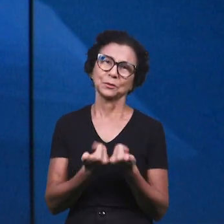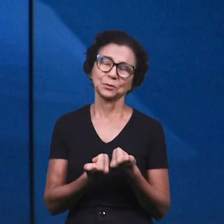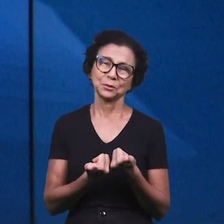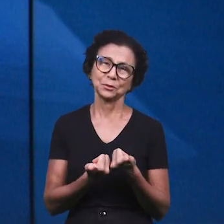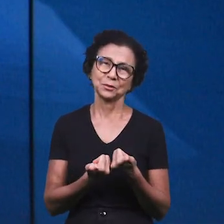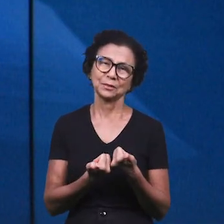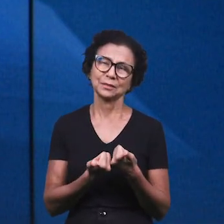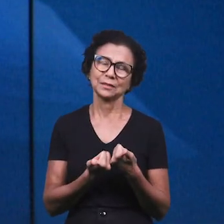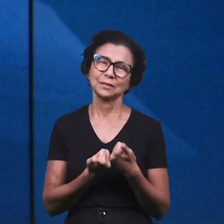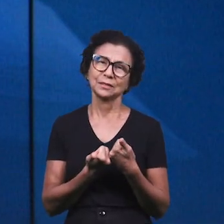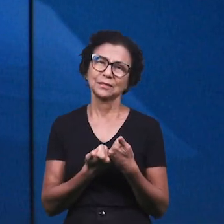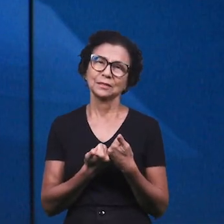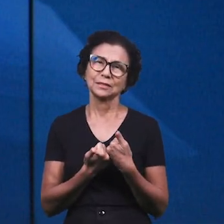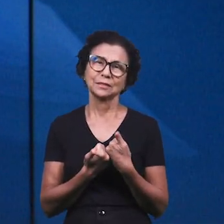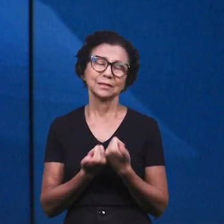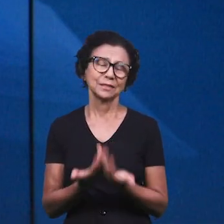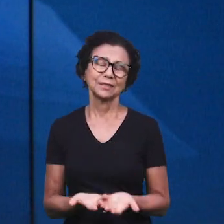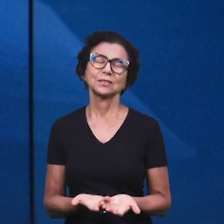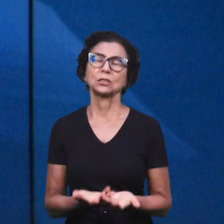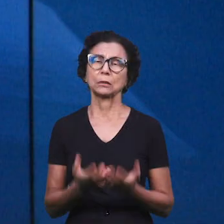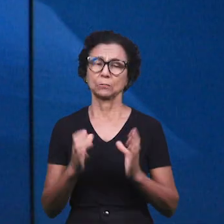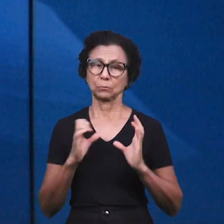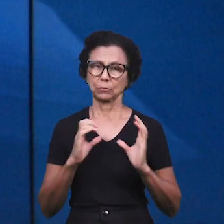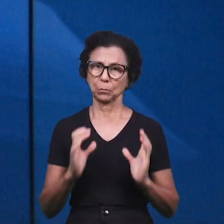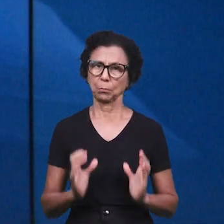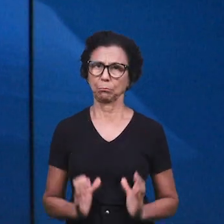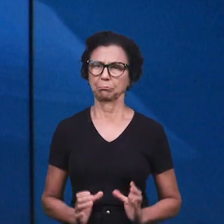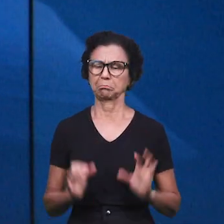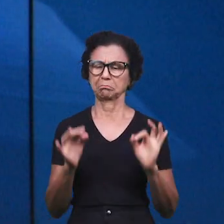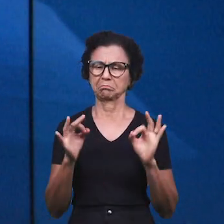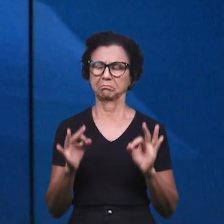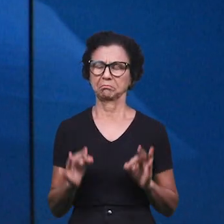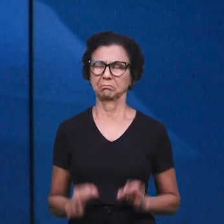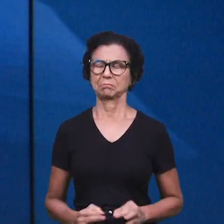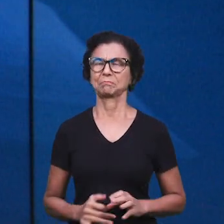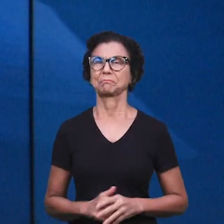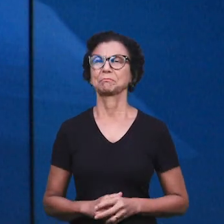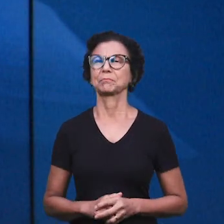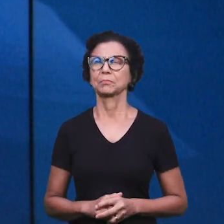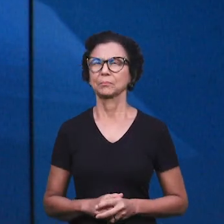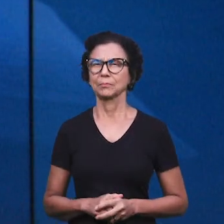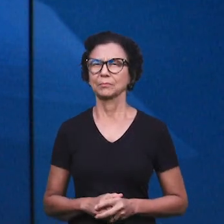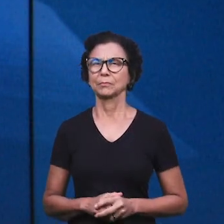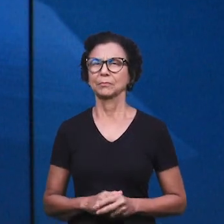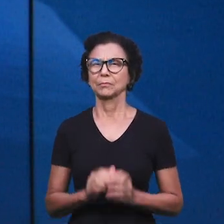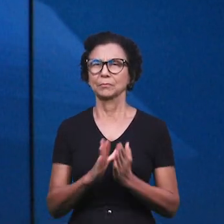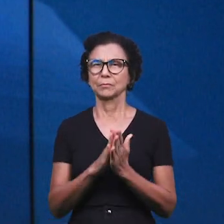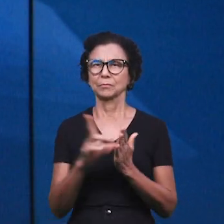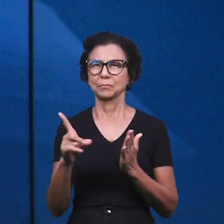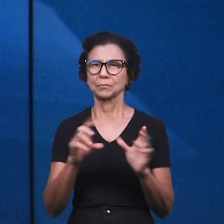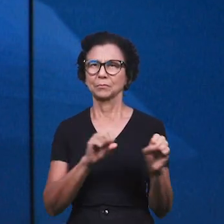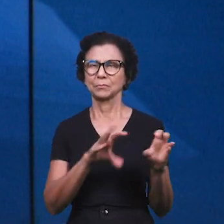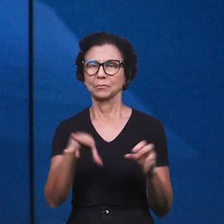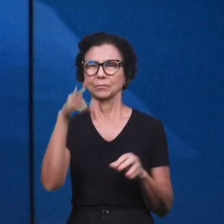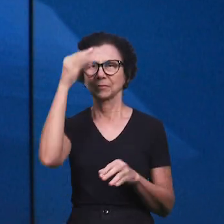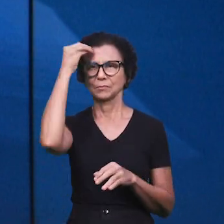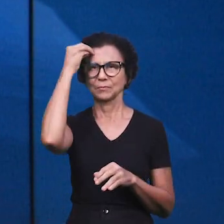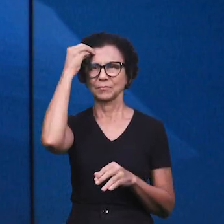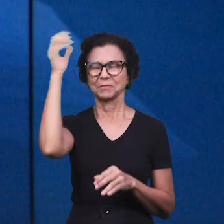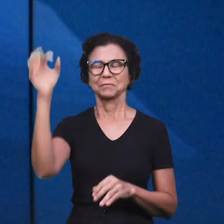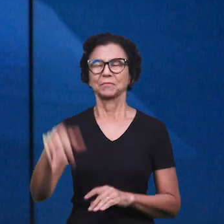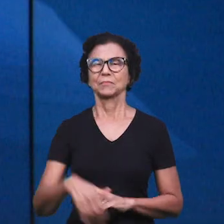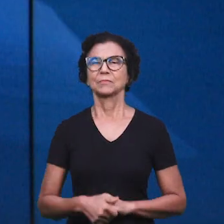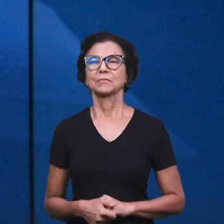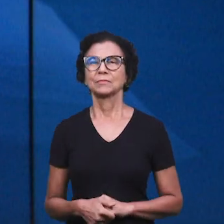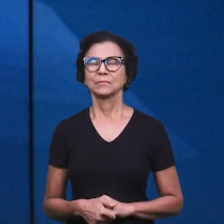já sabem se comportar e sabem assimilar o ensino da palavra de Deus. Isso é o que nós vamos ver primeiramente lá de Rondônia.